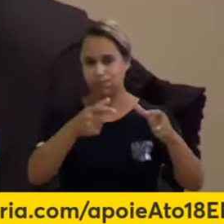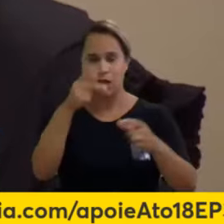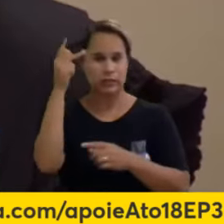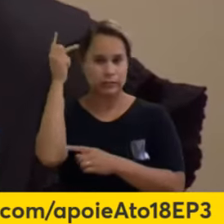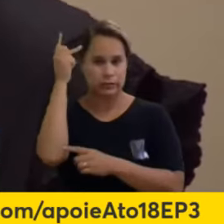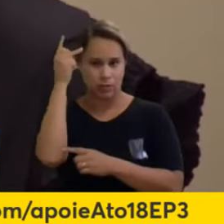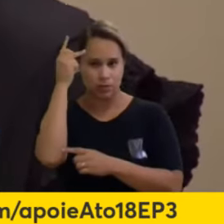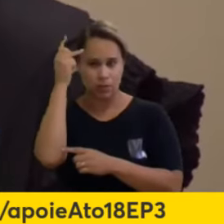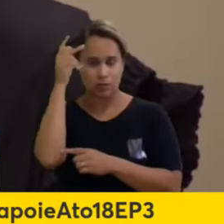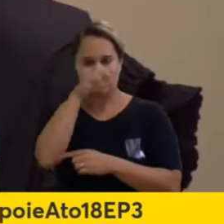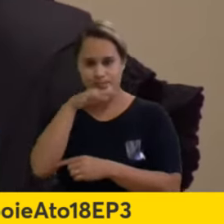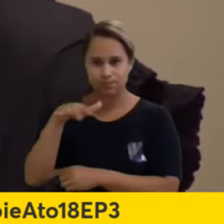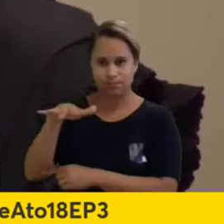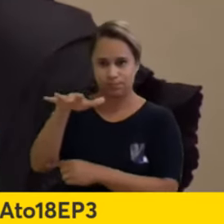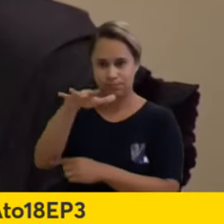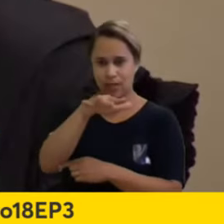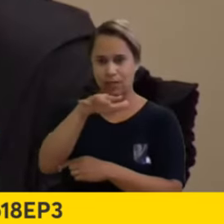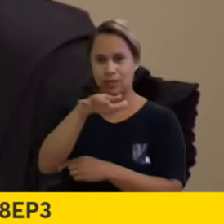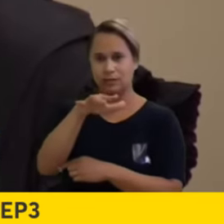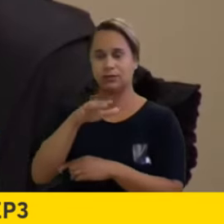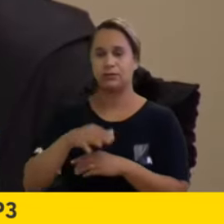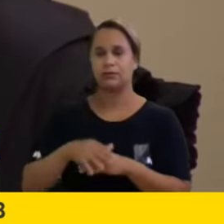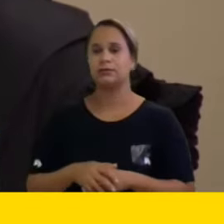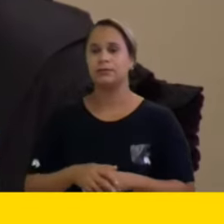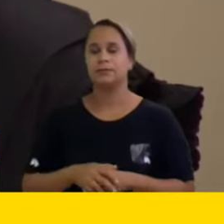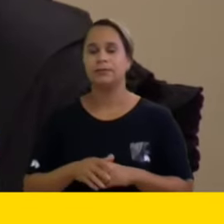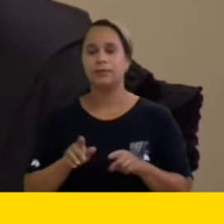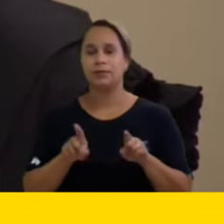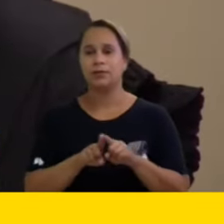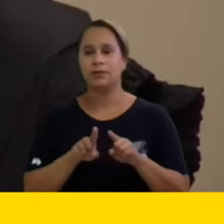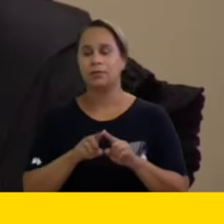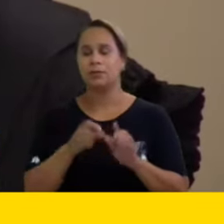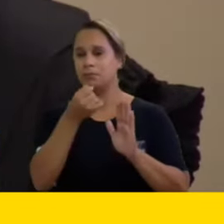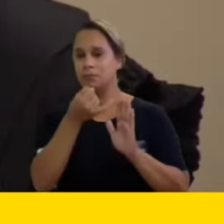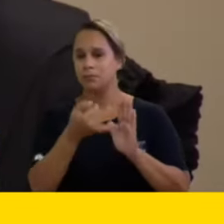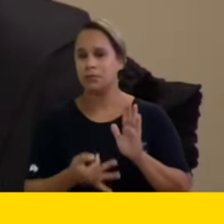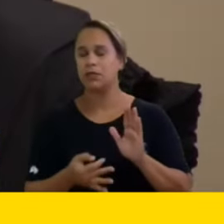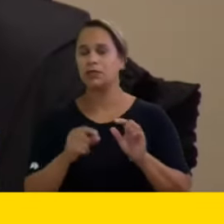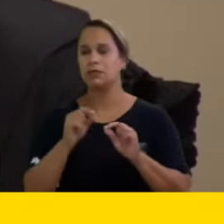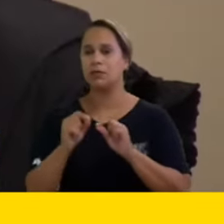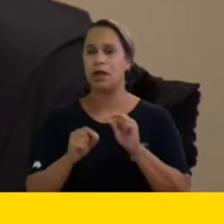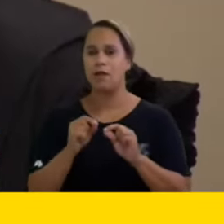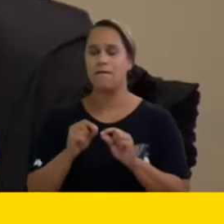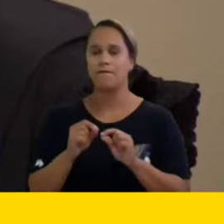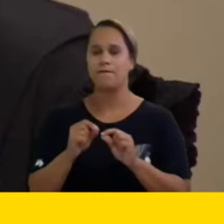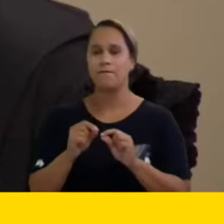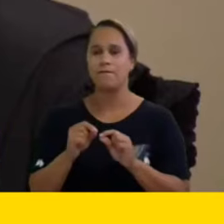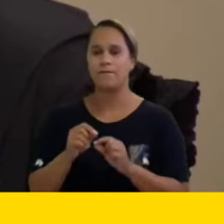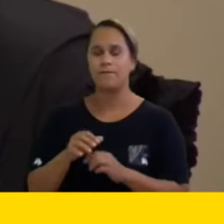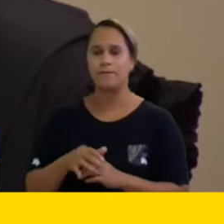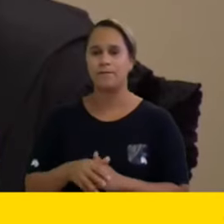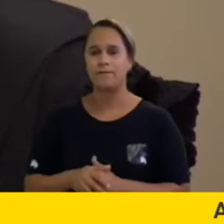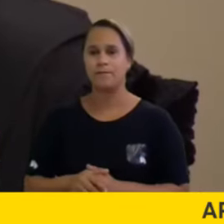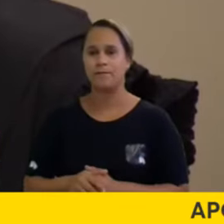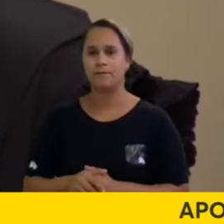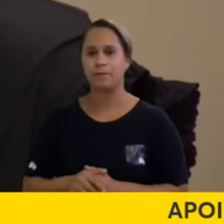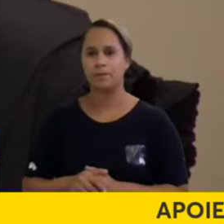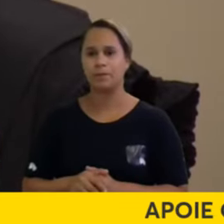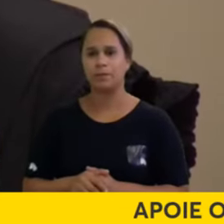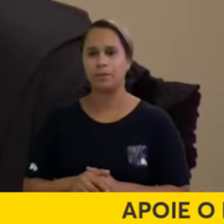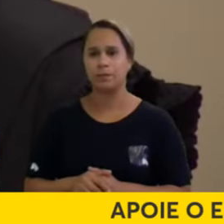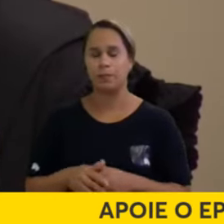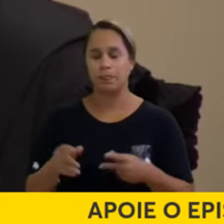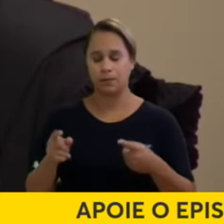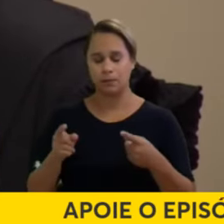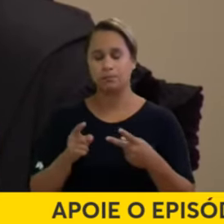as redes além de mencionar elisões realizadas em Fortaleza que é rede da empresa e São Paulo Segundo outro relatório